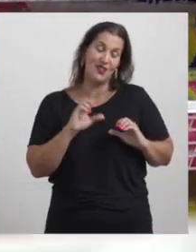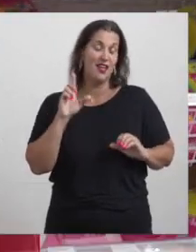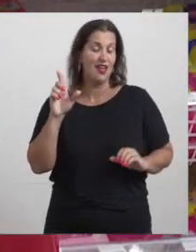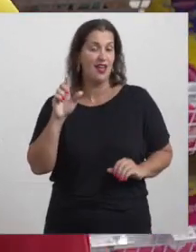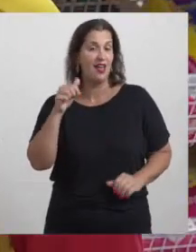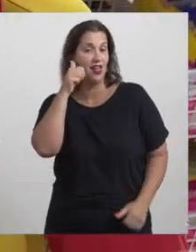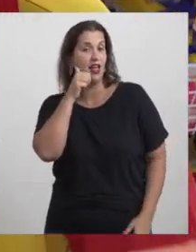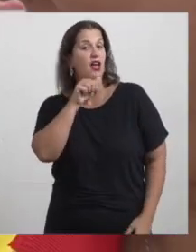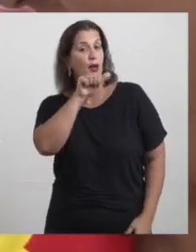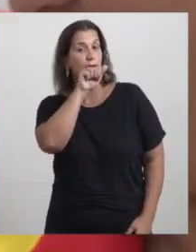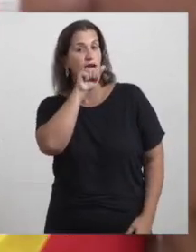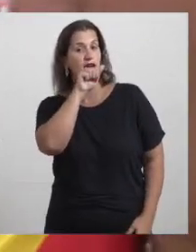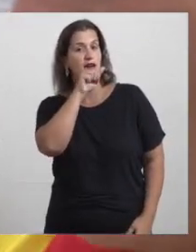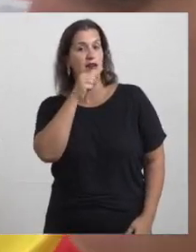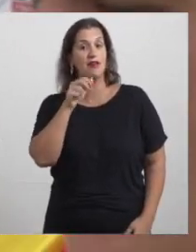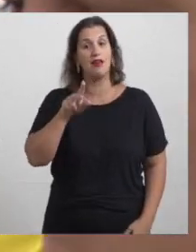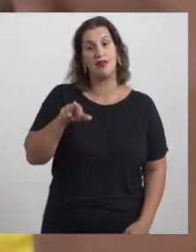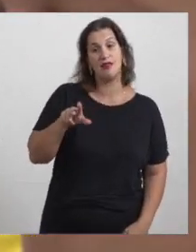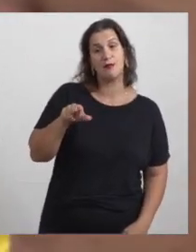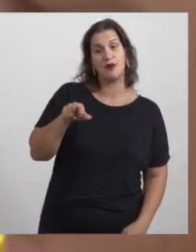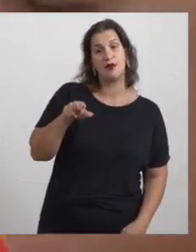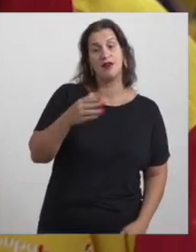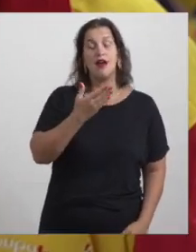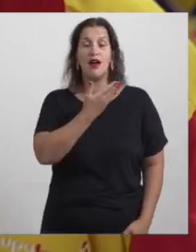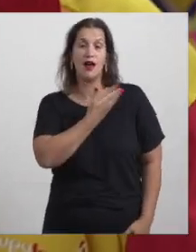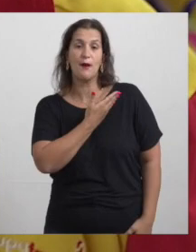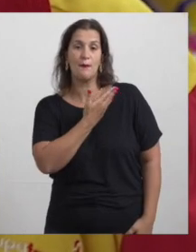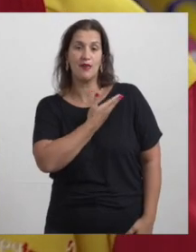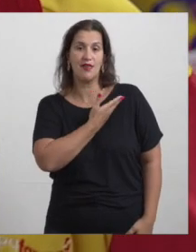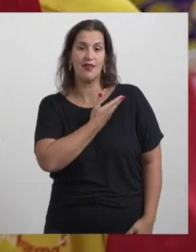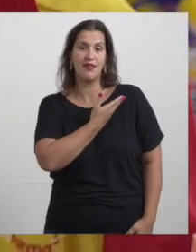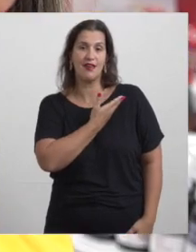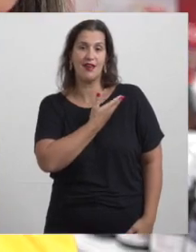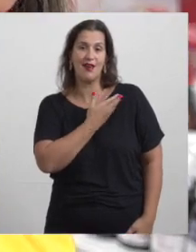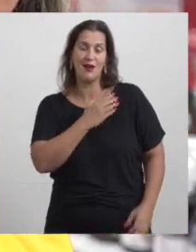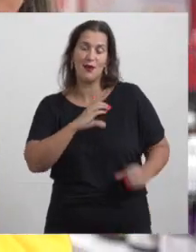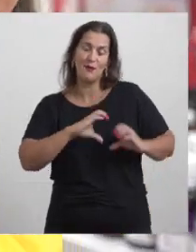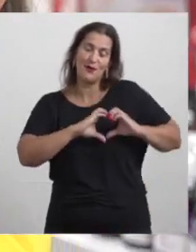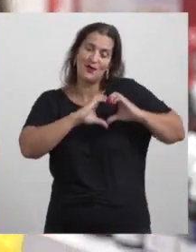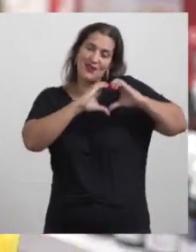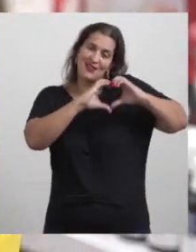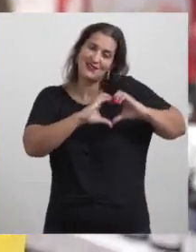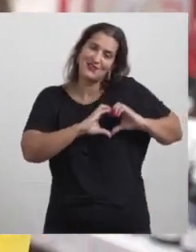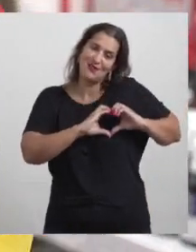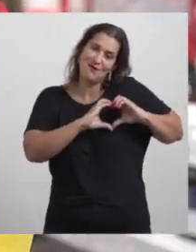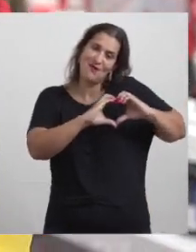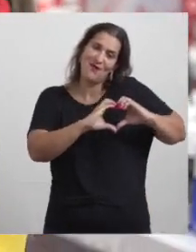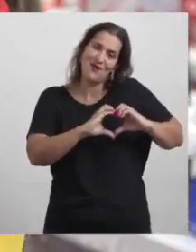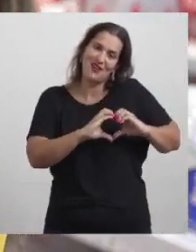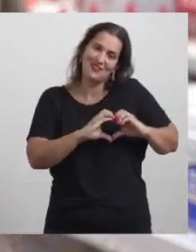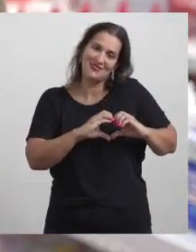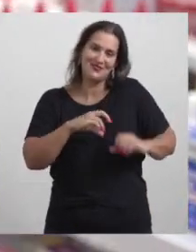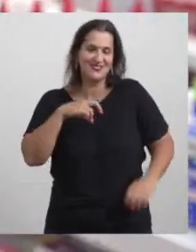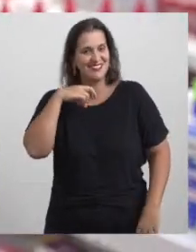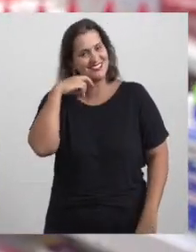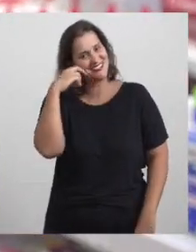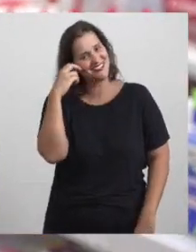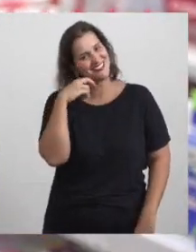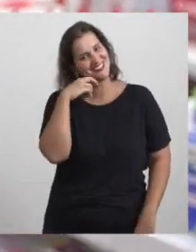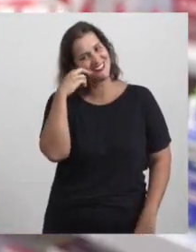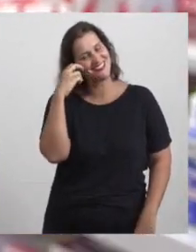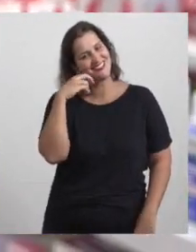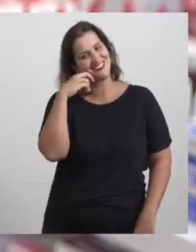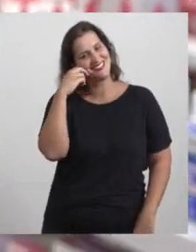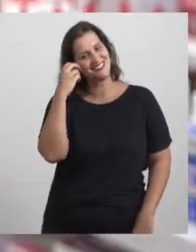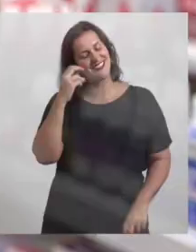Solange, ela é bacurista. A Solange é mãe, irmã, companheira.